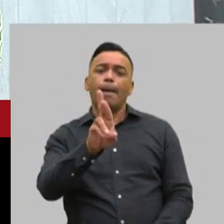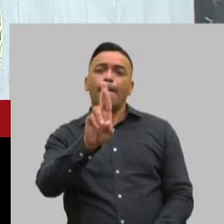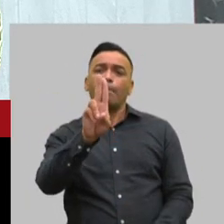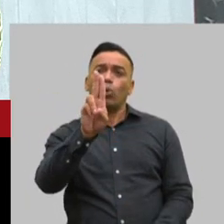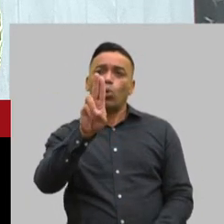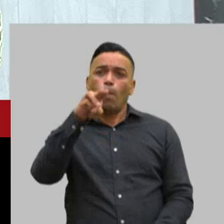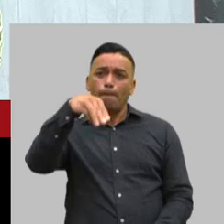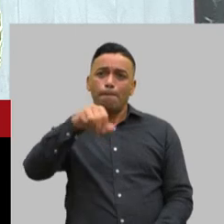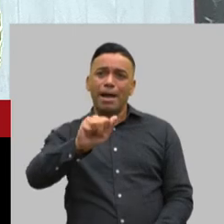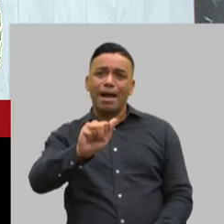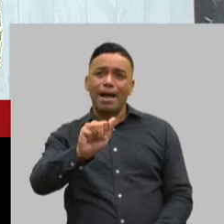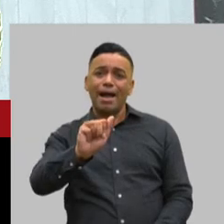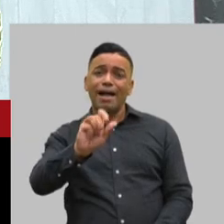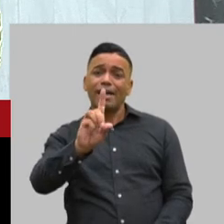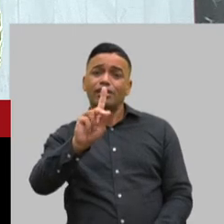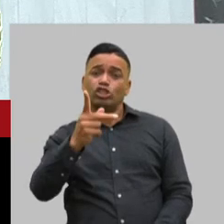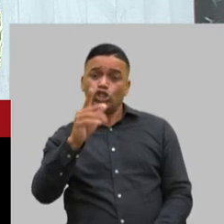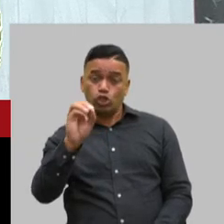nunca é passado.